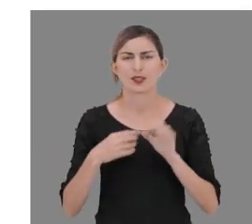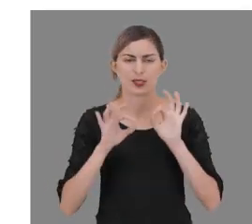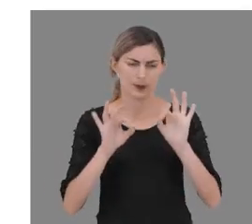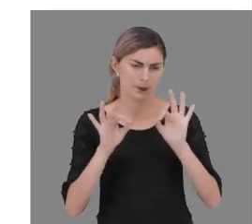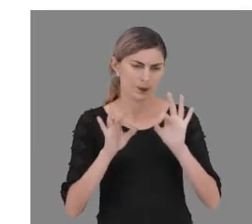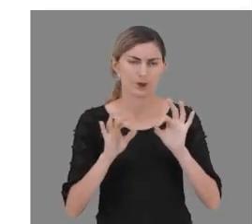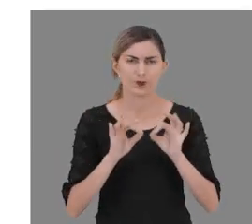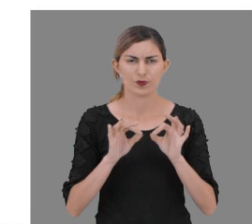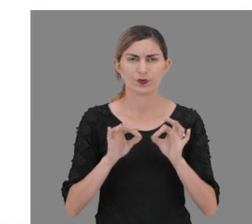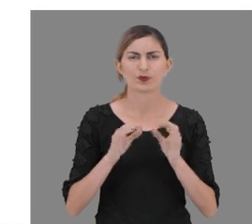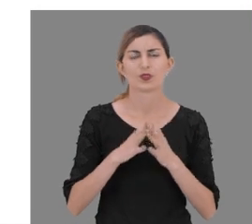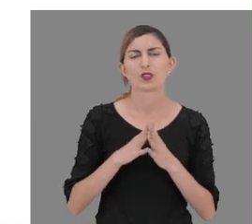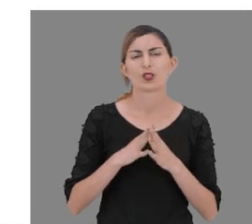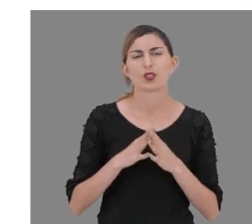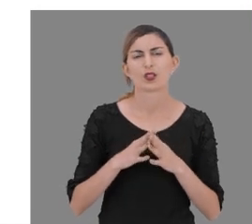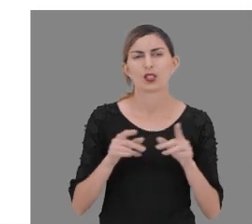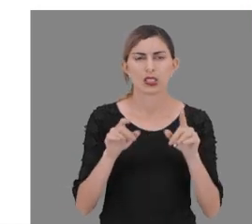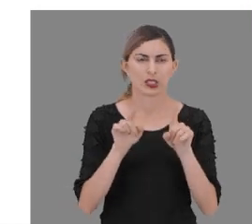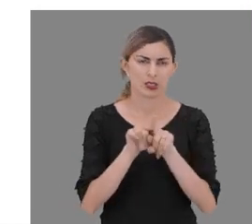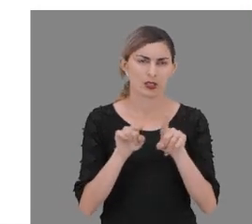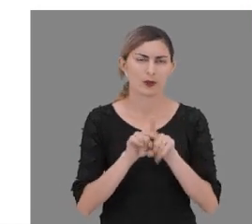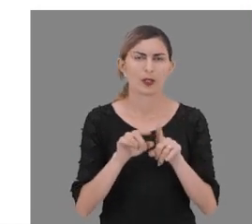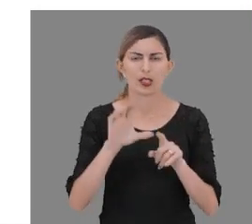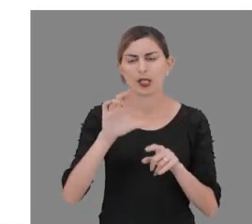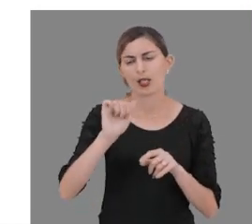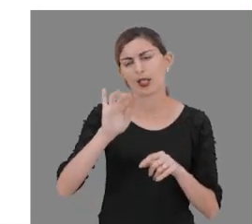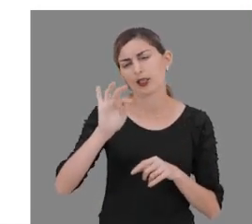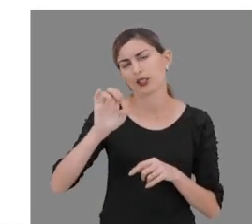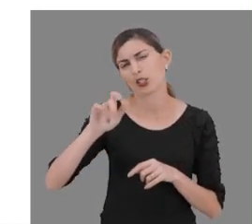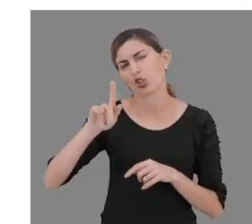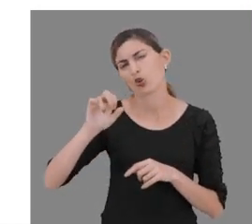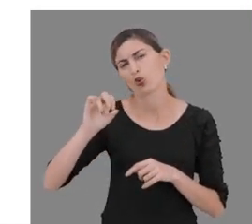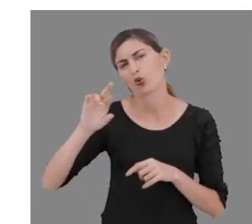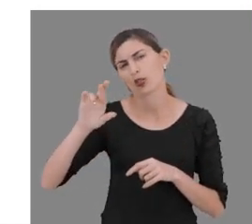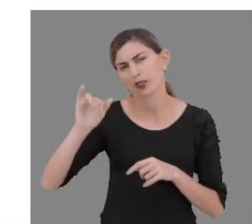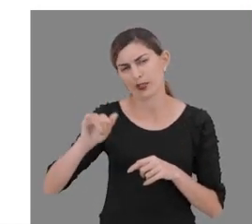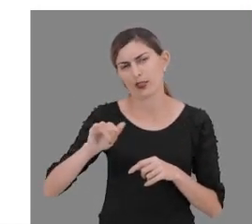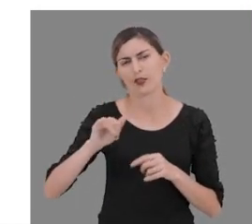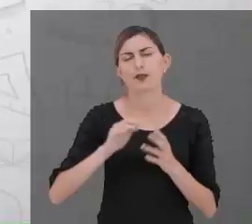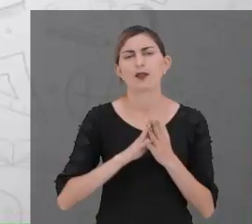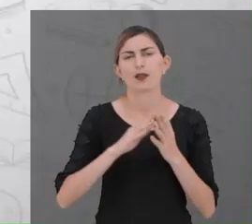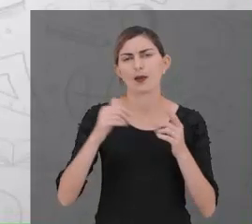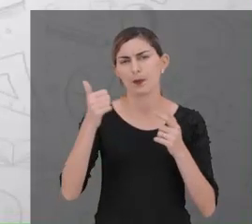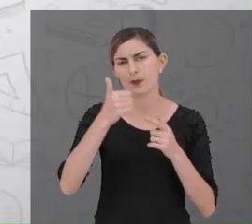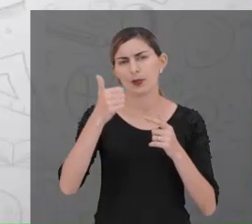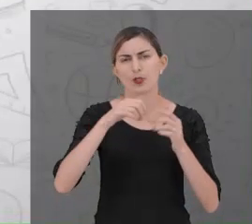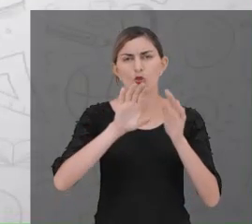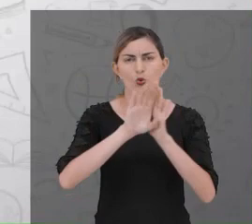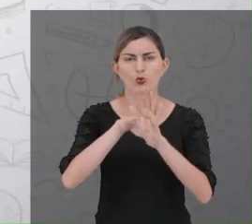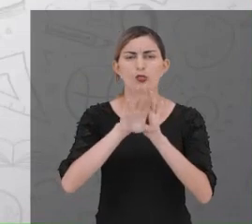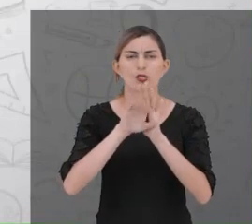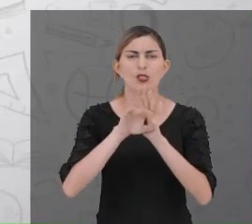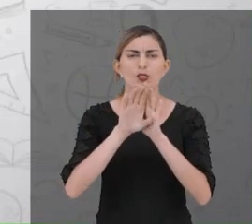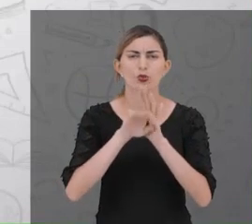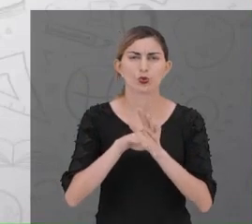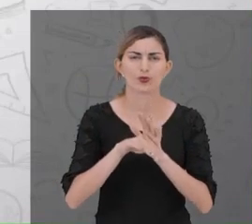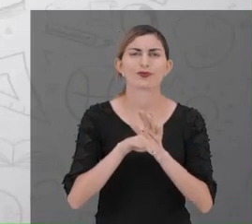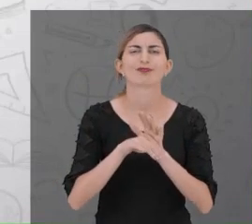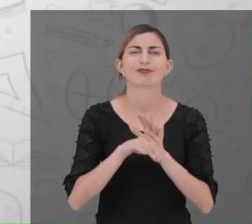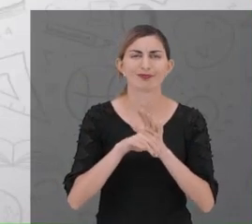de especialização e generalização e categoria tipo união. Nesse primeiro